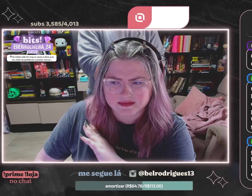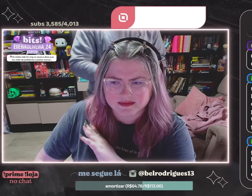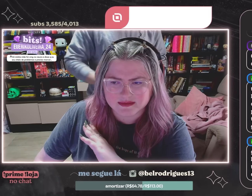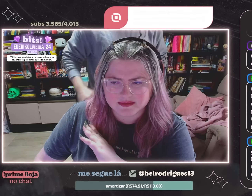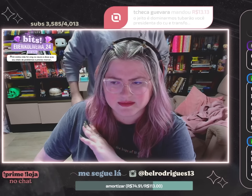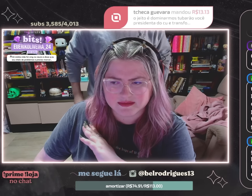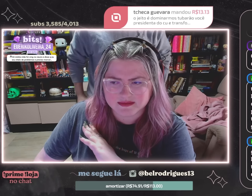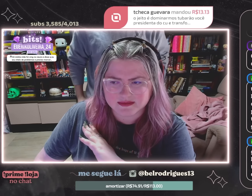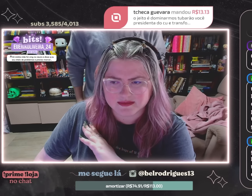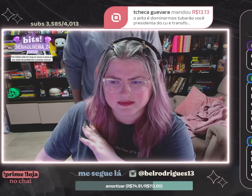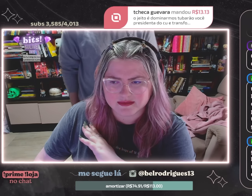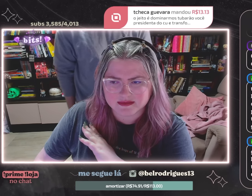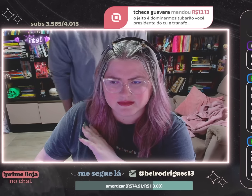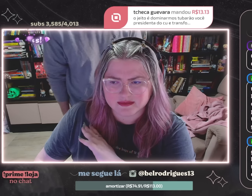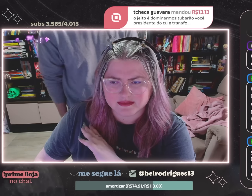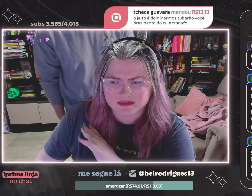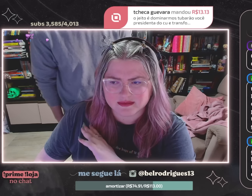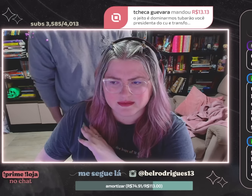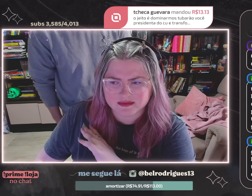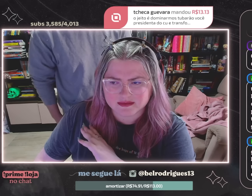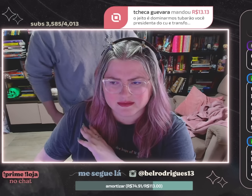mãe foi